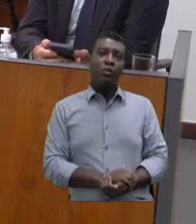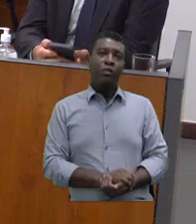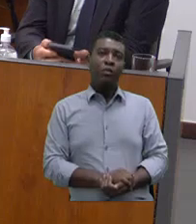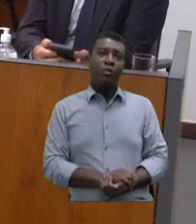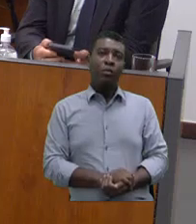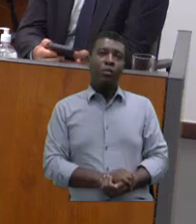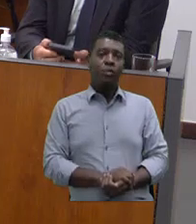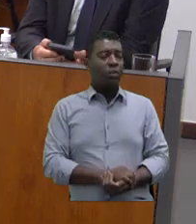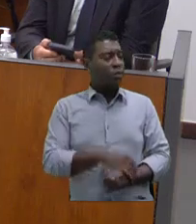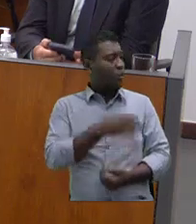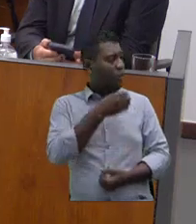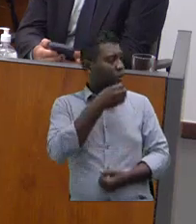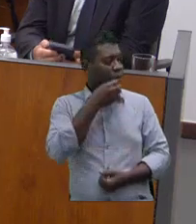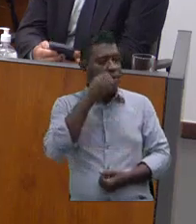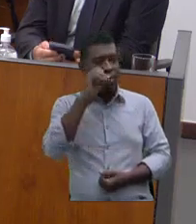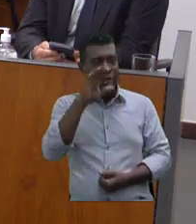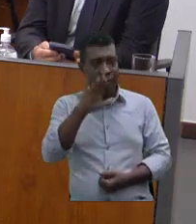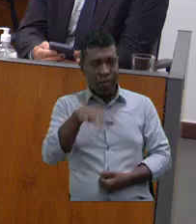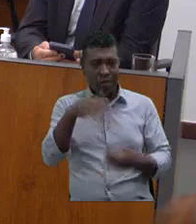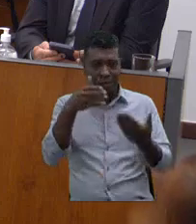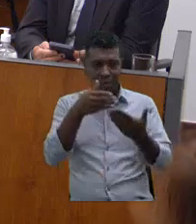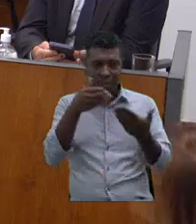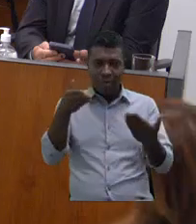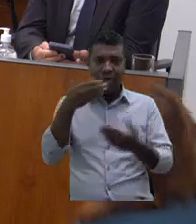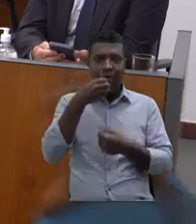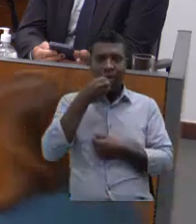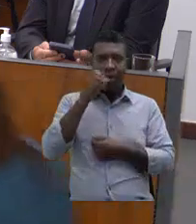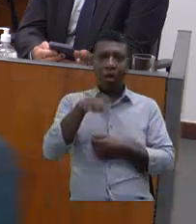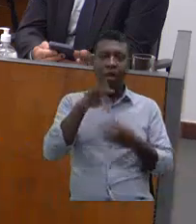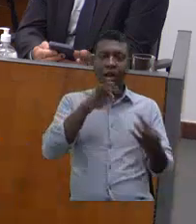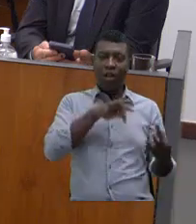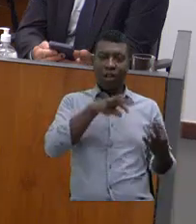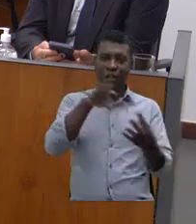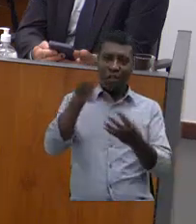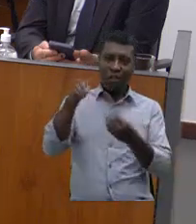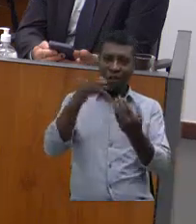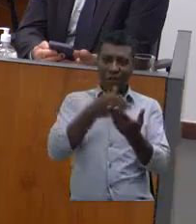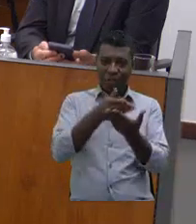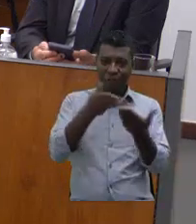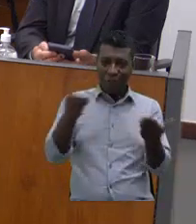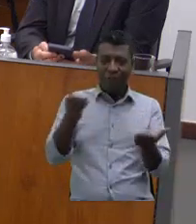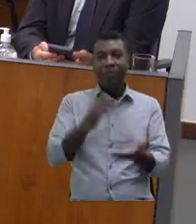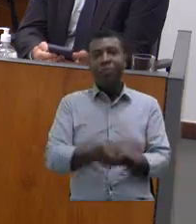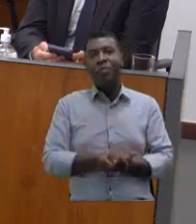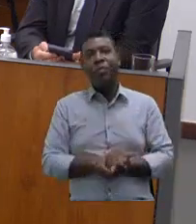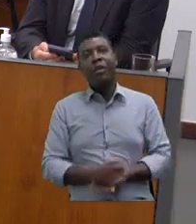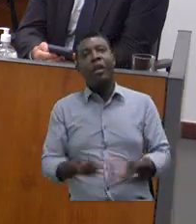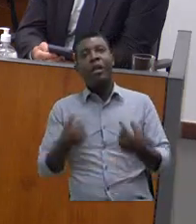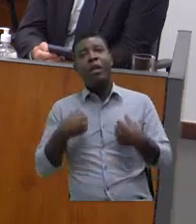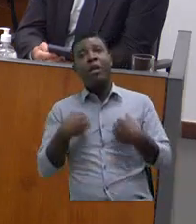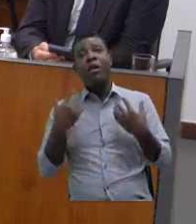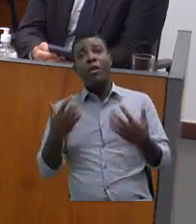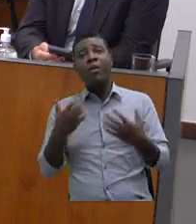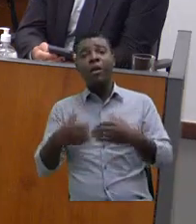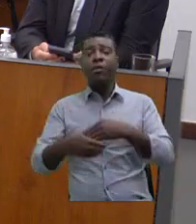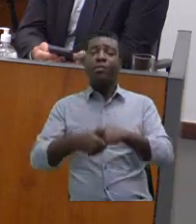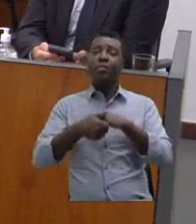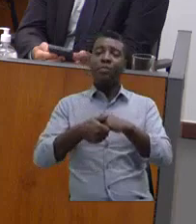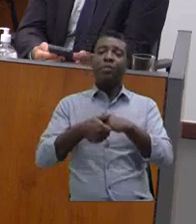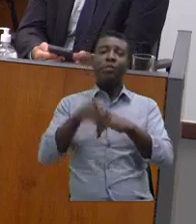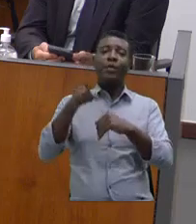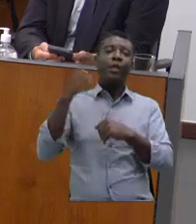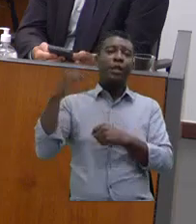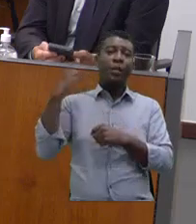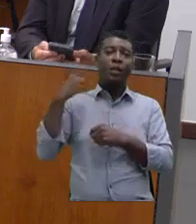Boa tarde. Boa tarde a todos. Quero cumprimentar o deputado